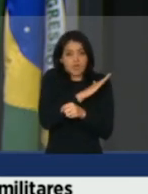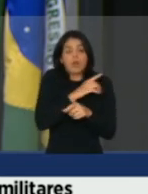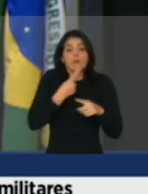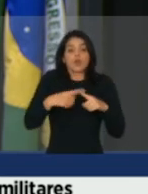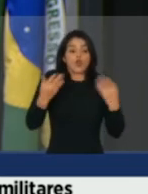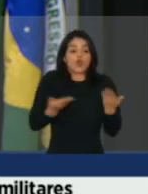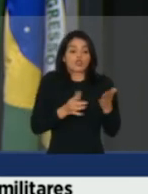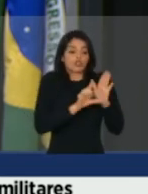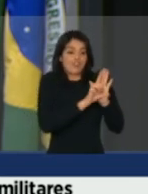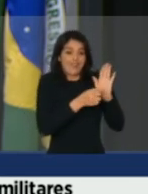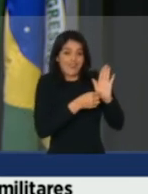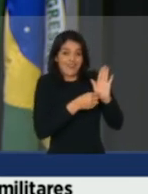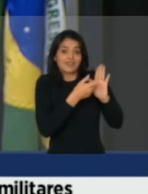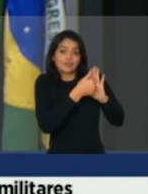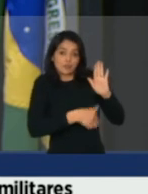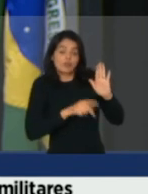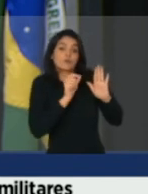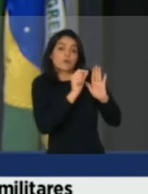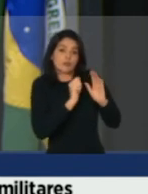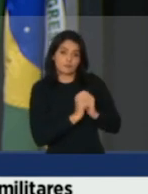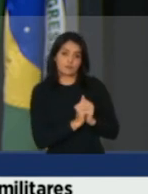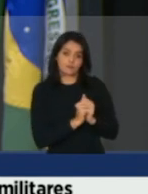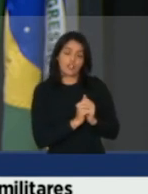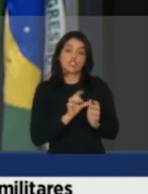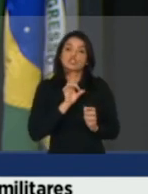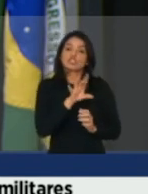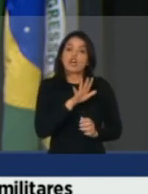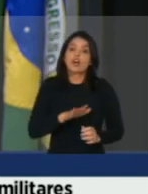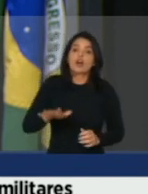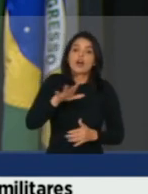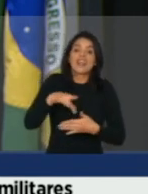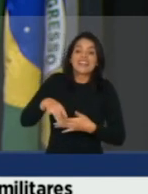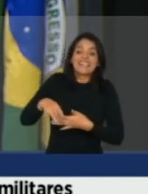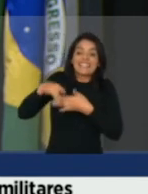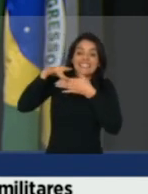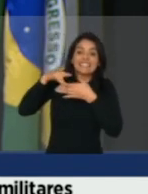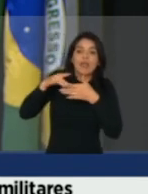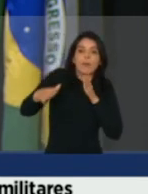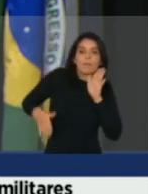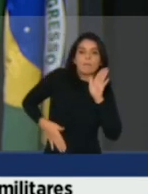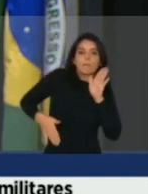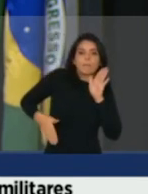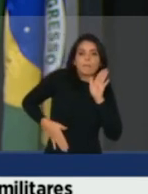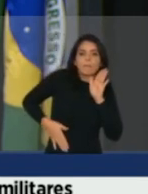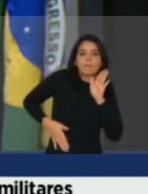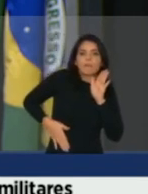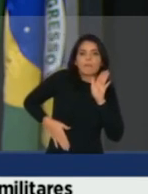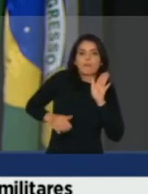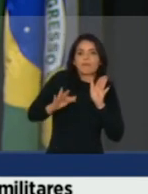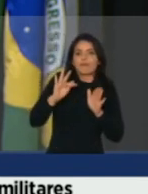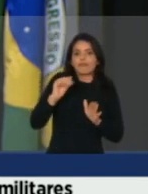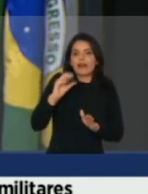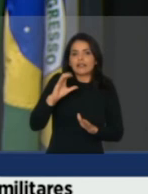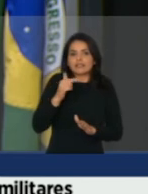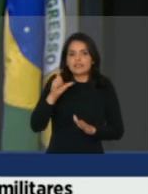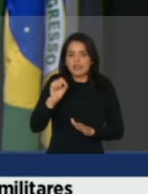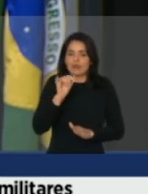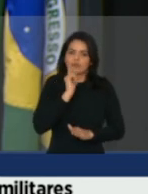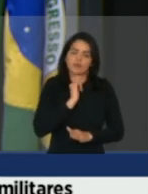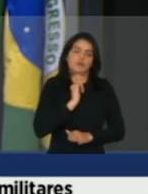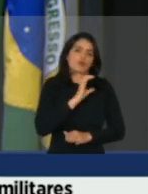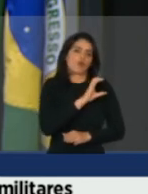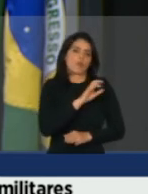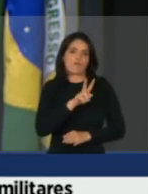legal é de que somente os líderes de facções, os líderes de Comando Vermelho e todos os